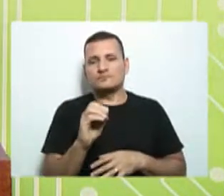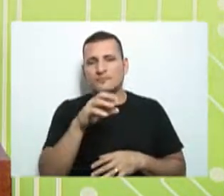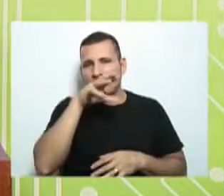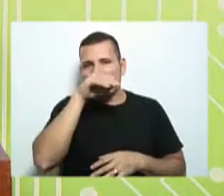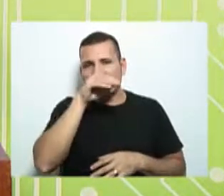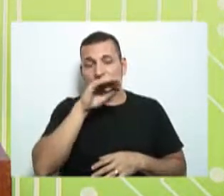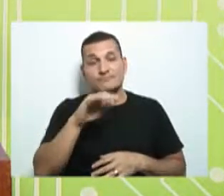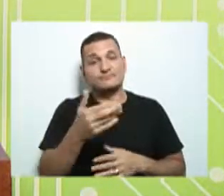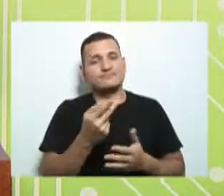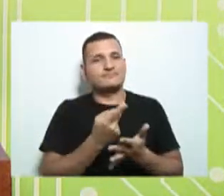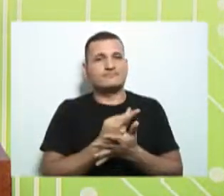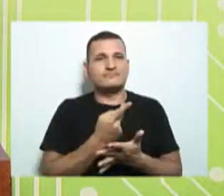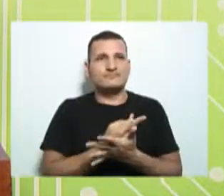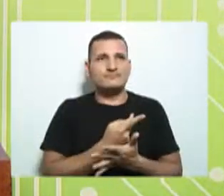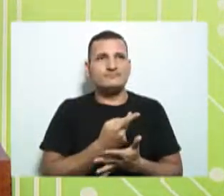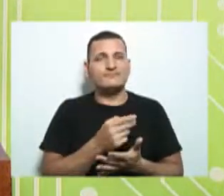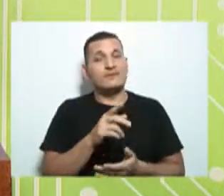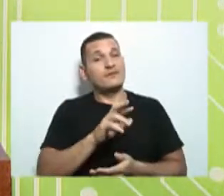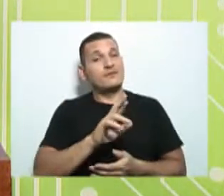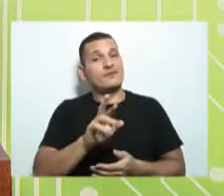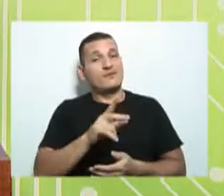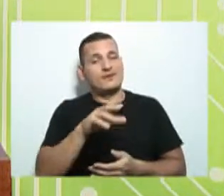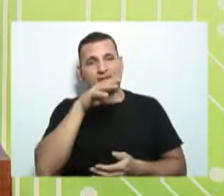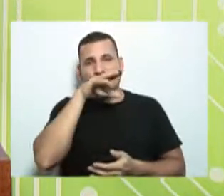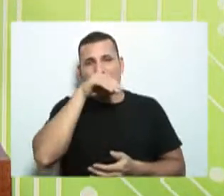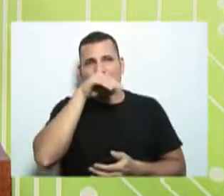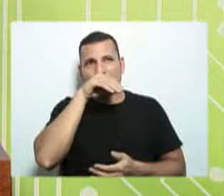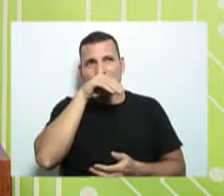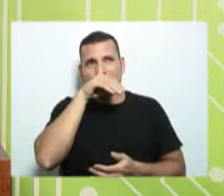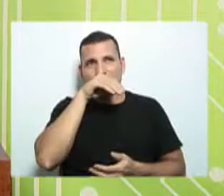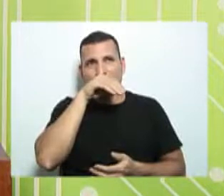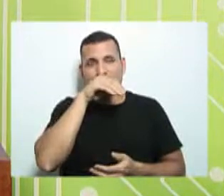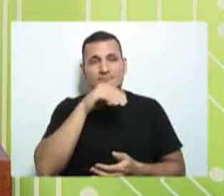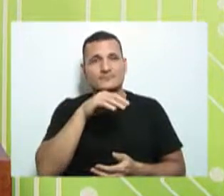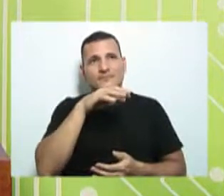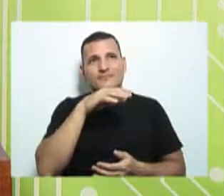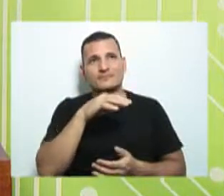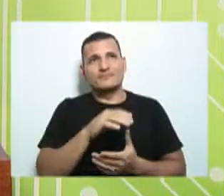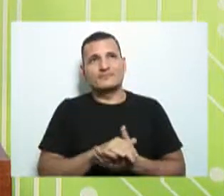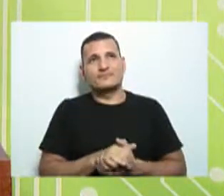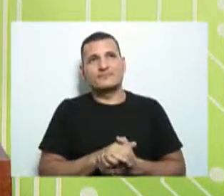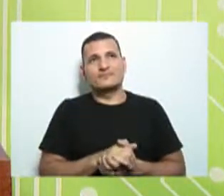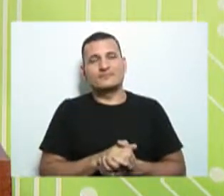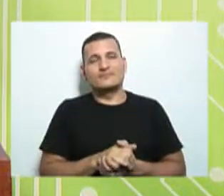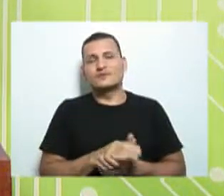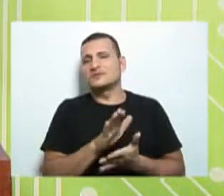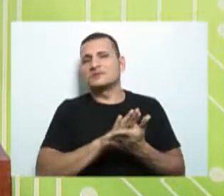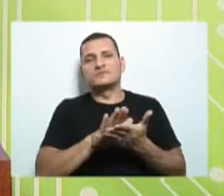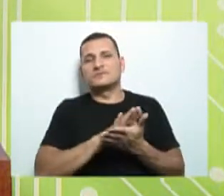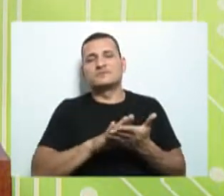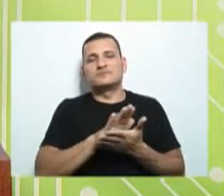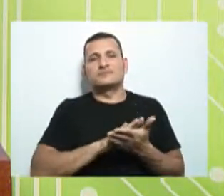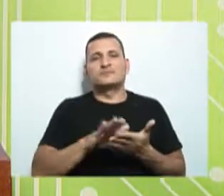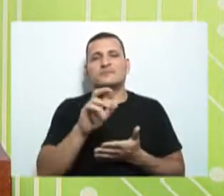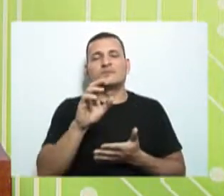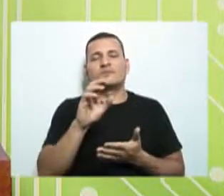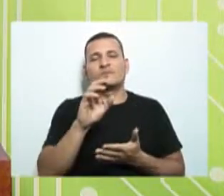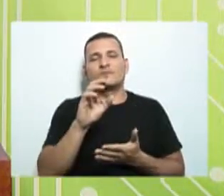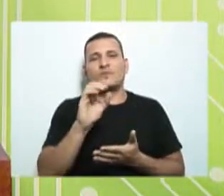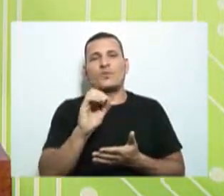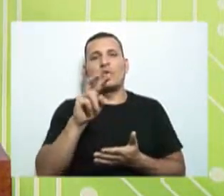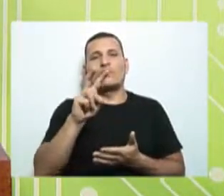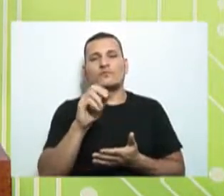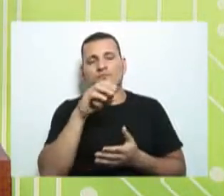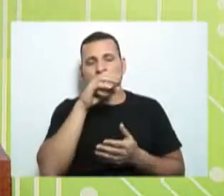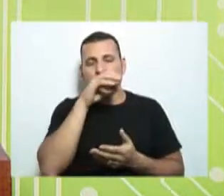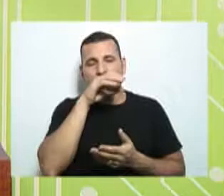Então tá errada a resposta. Não é um pato, não é? A resposta é nenhum. A ninguém pertenceria esse ovo. Por quê? Porque pato não bota